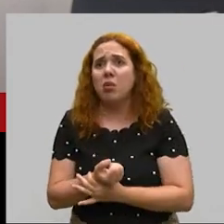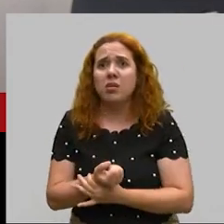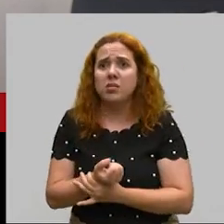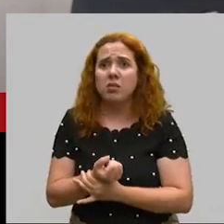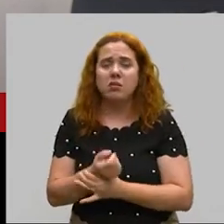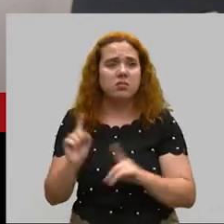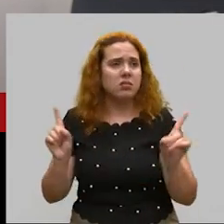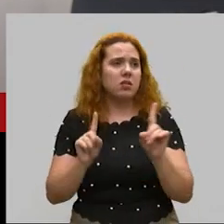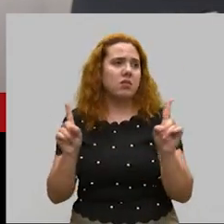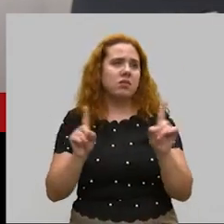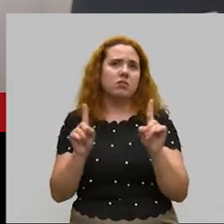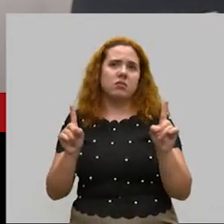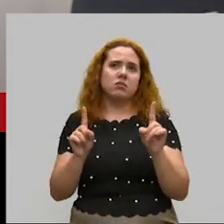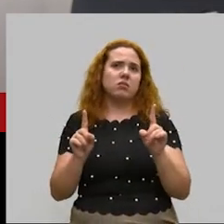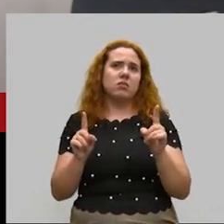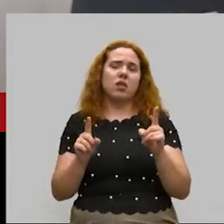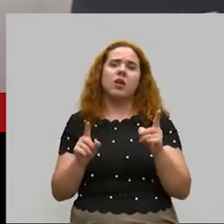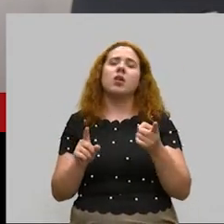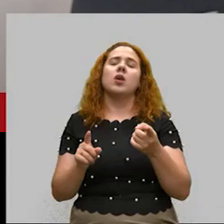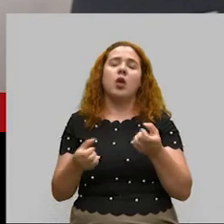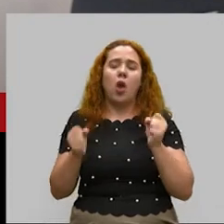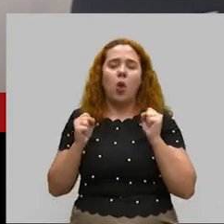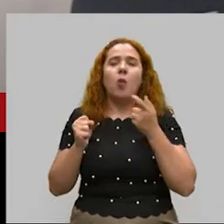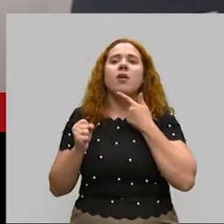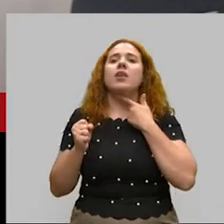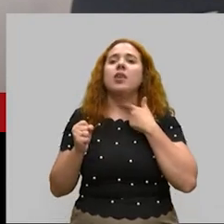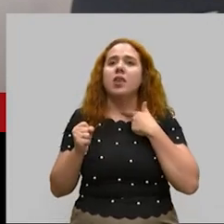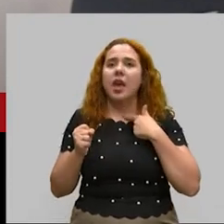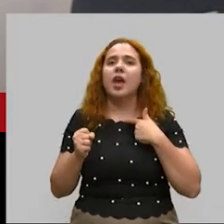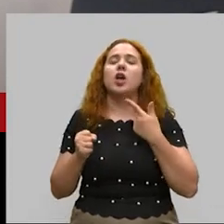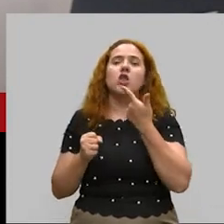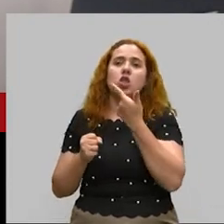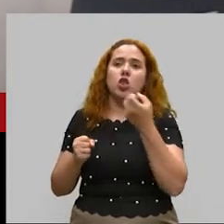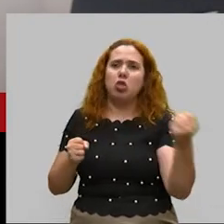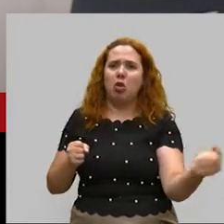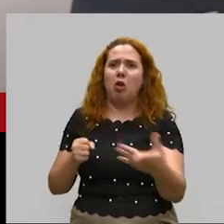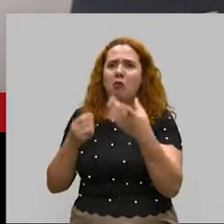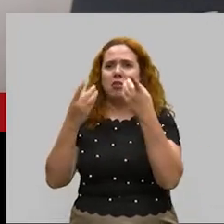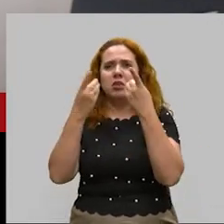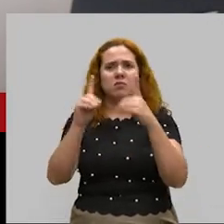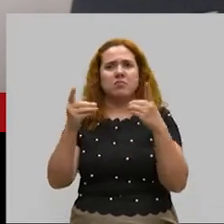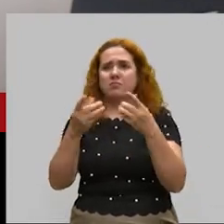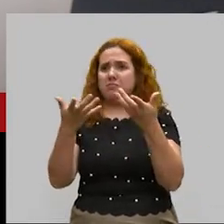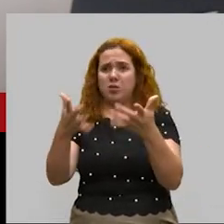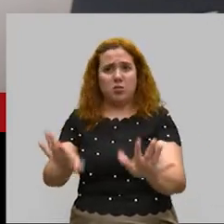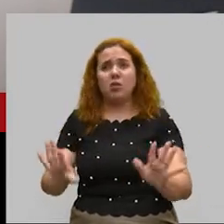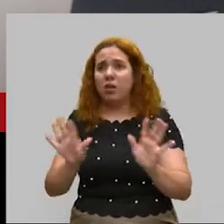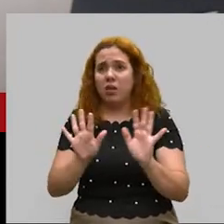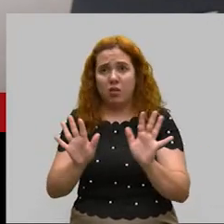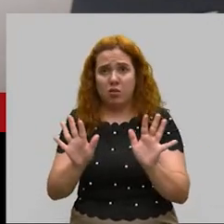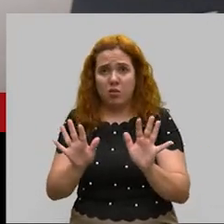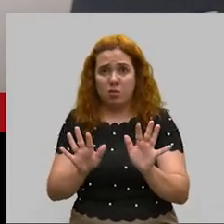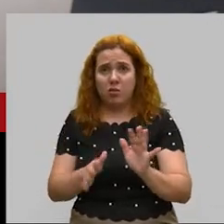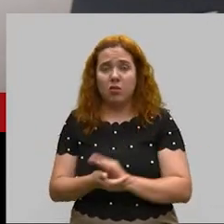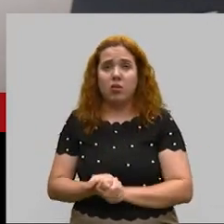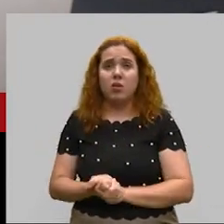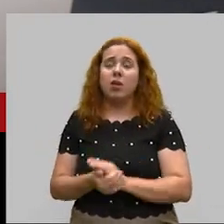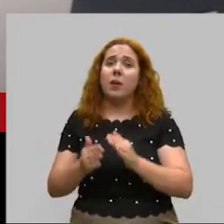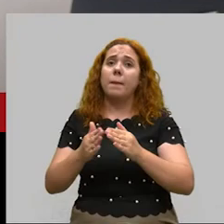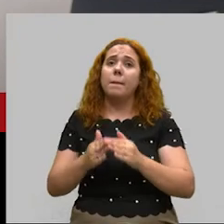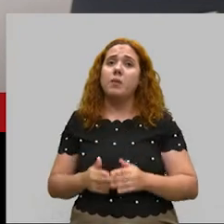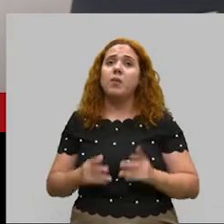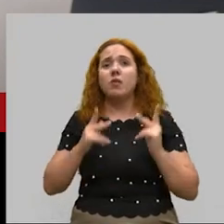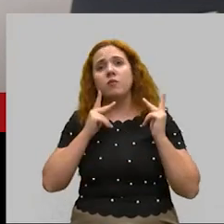escolas eu não não eu não esper eu espero não ter que fazer novas discussões sobre isso se não resolver eu já ainda já estou propondo uma